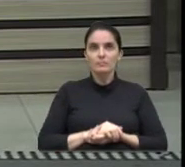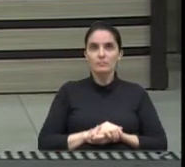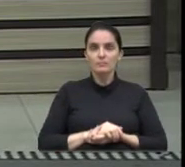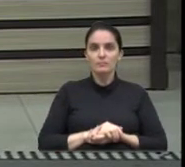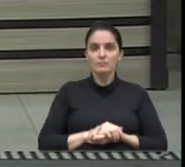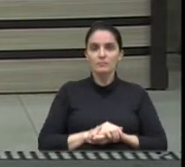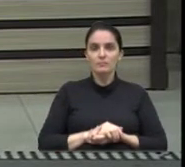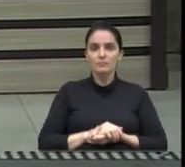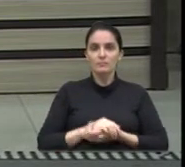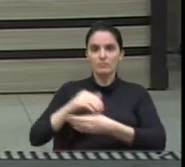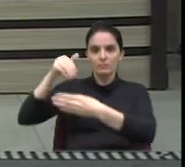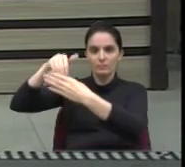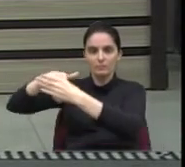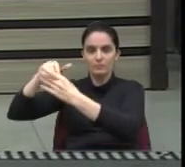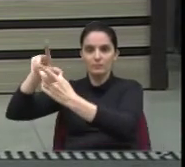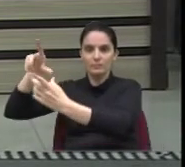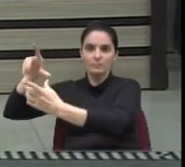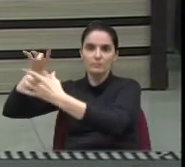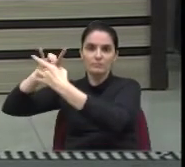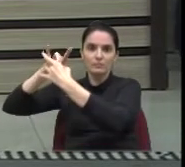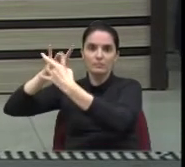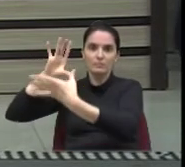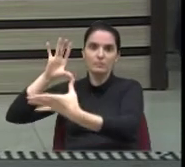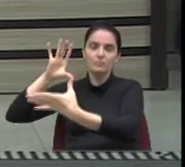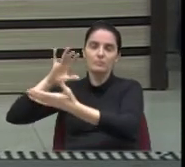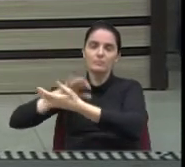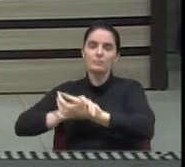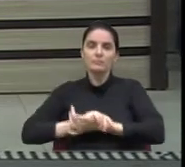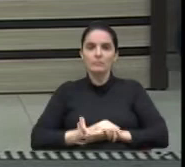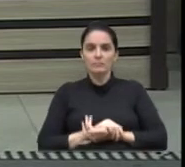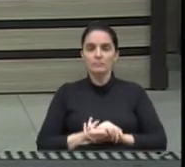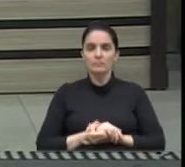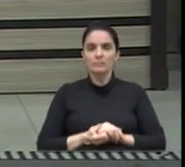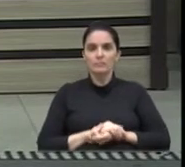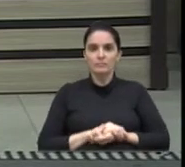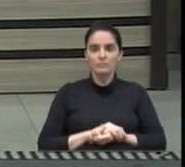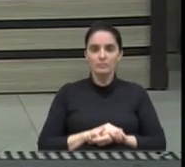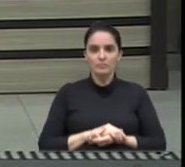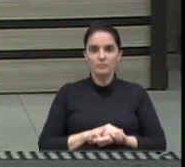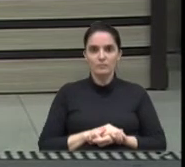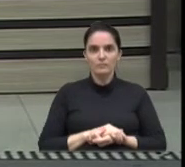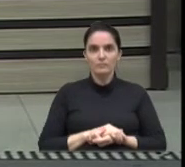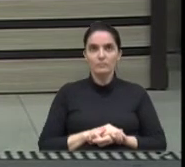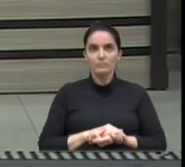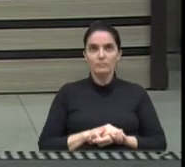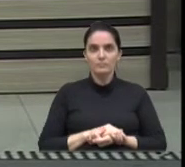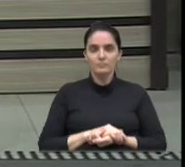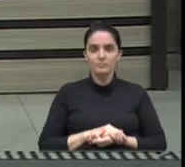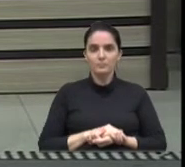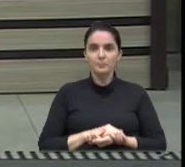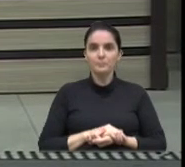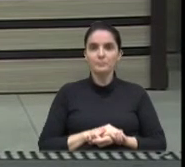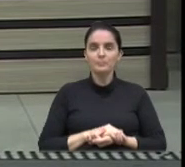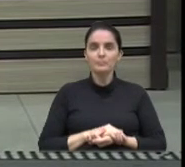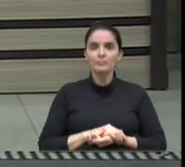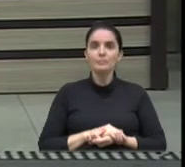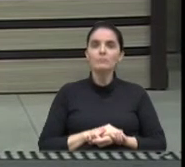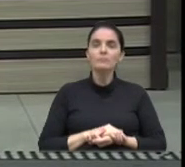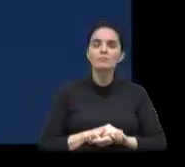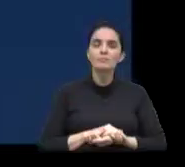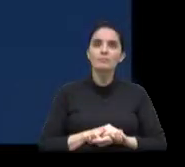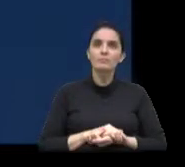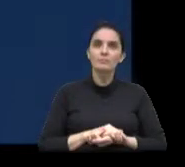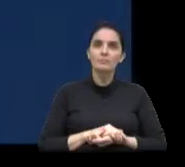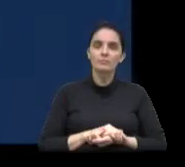Não havendo, ela vai à votação, a moção número 31. E o painel de votação está